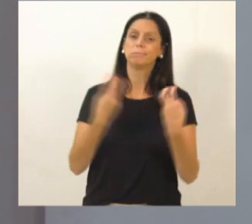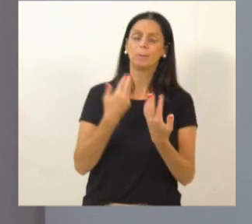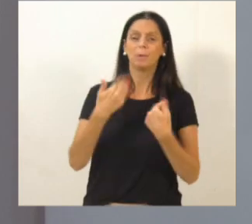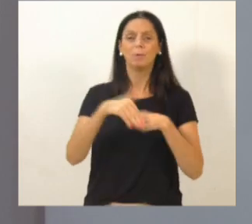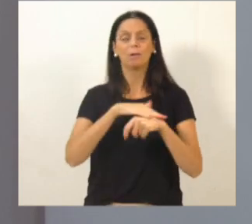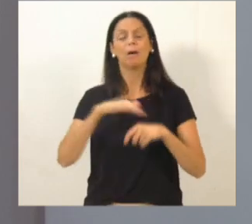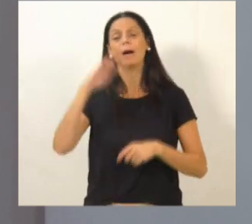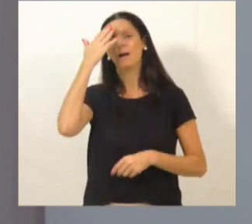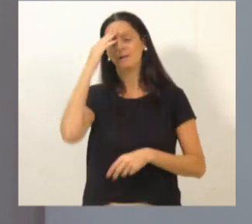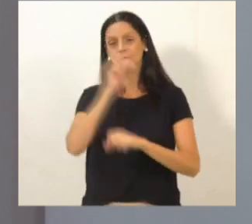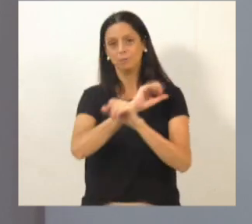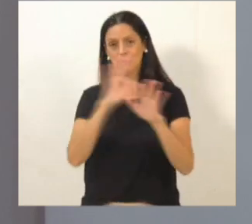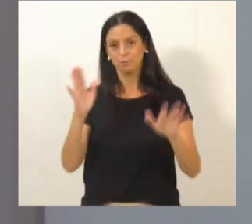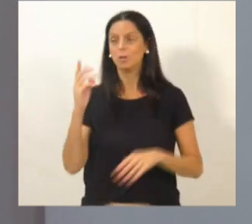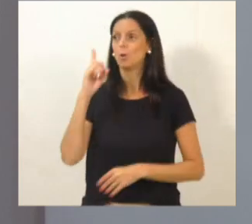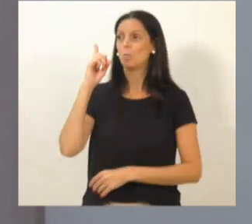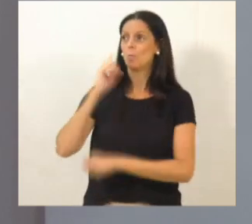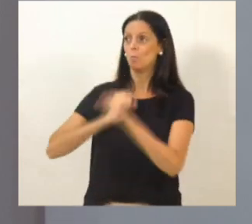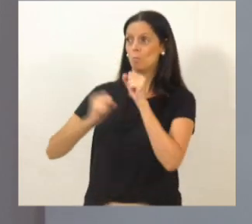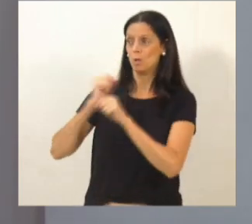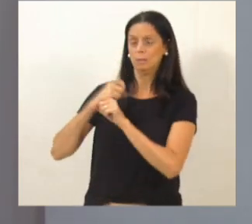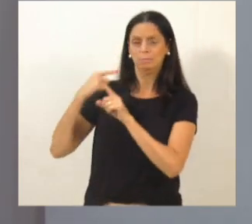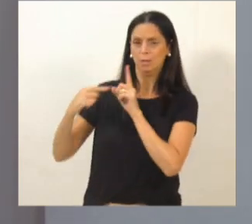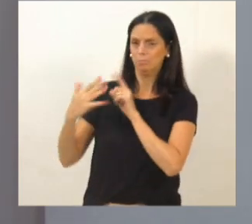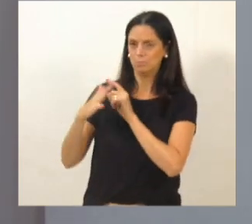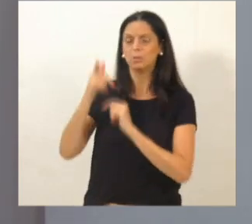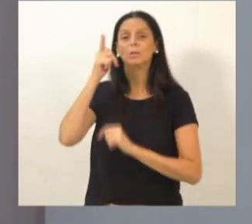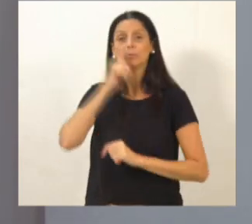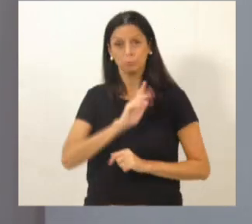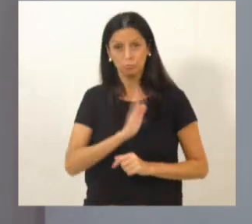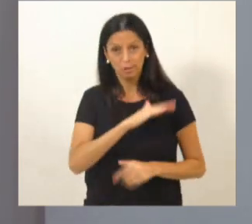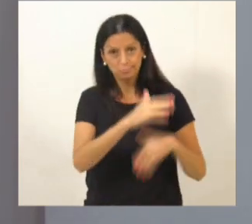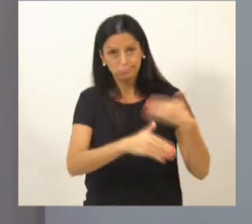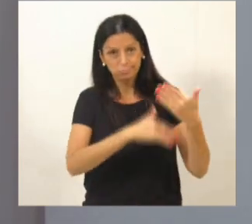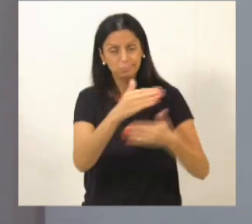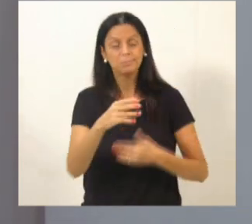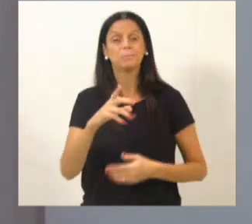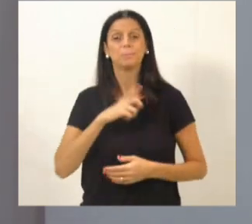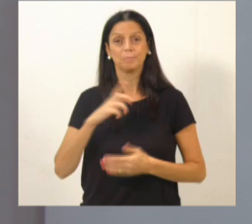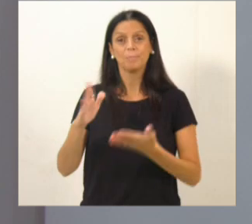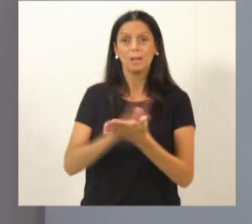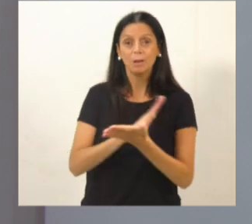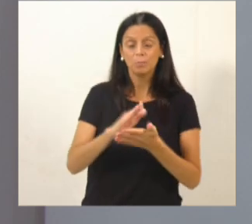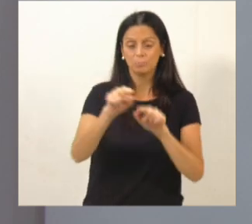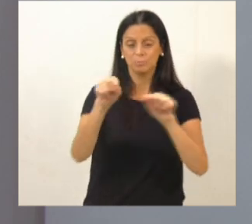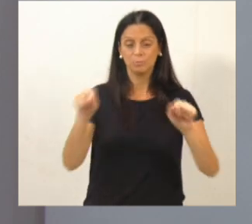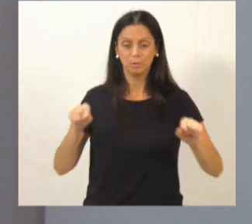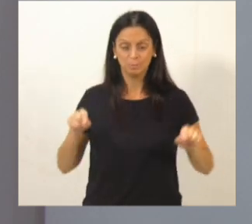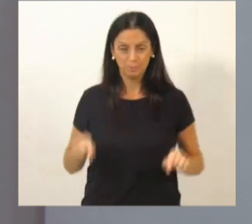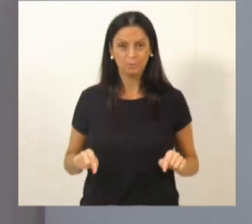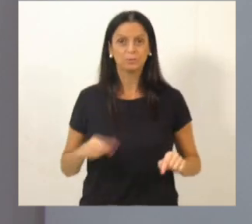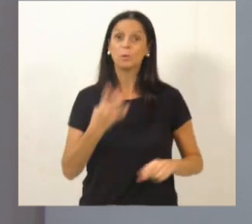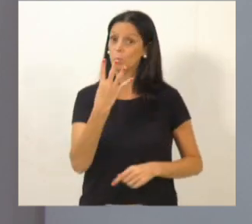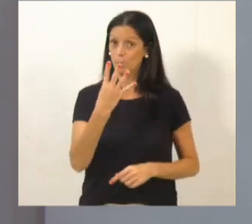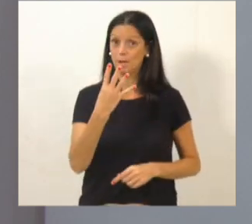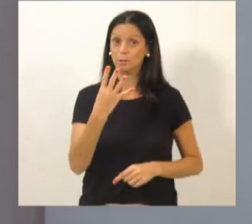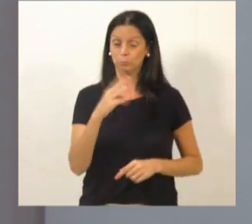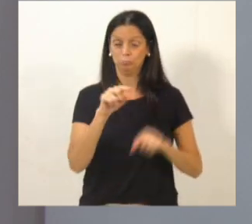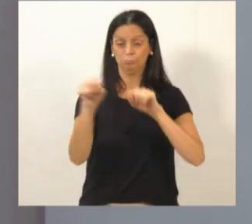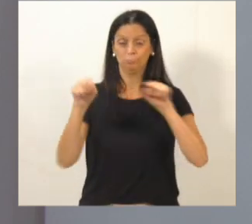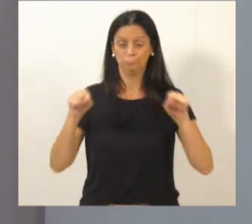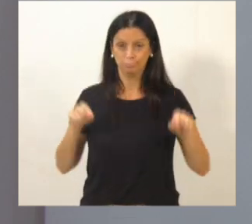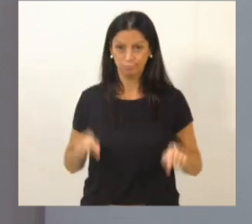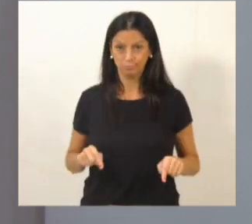a gente conseguiu evoluir com isso. Esses trechos, por exemplo, principalmente, são 4 trechos, na verdade.